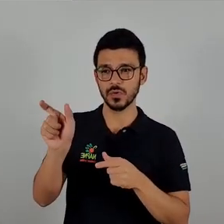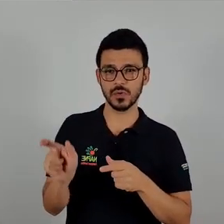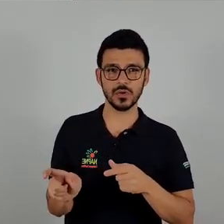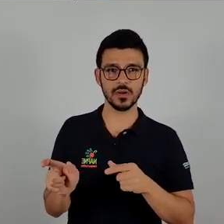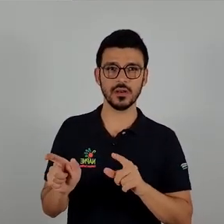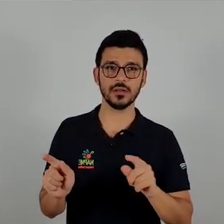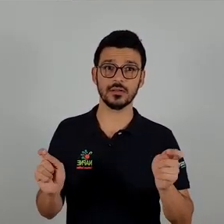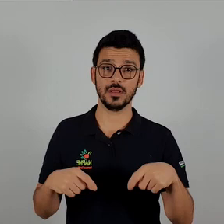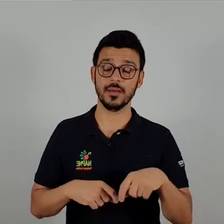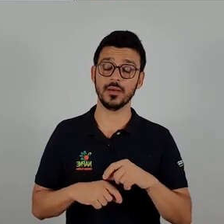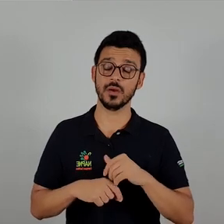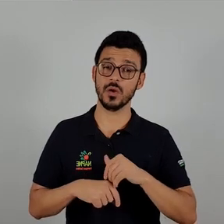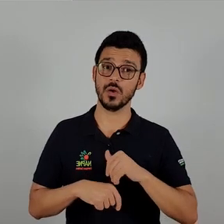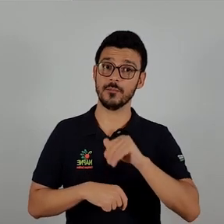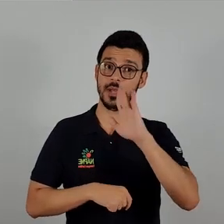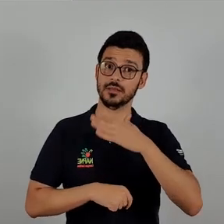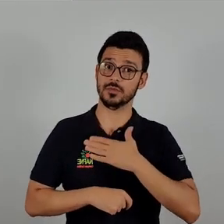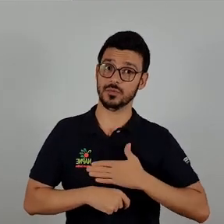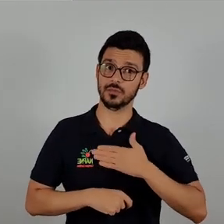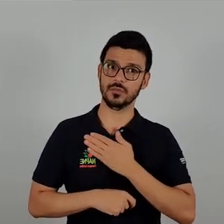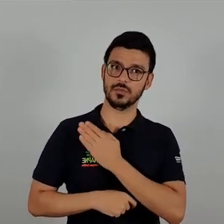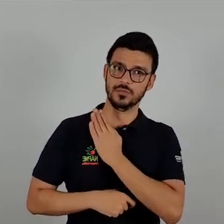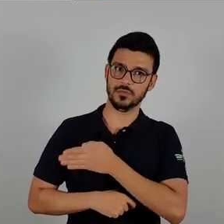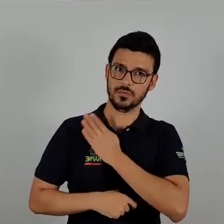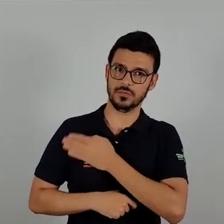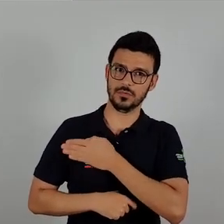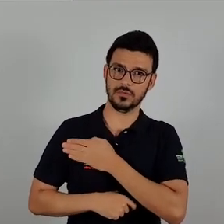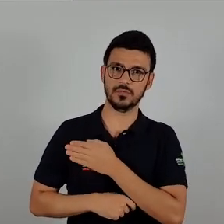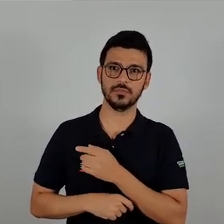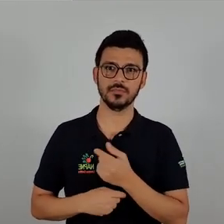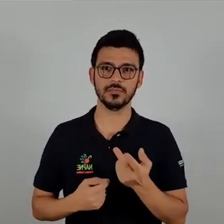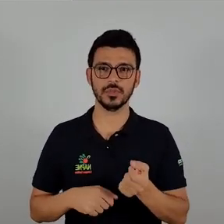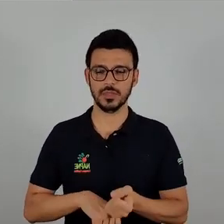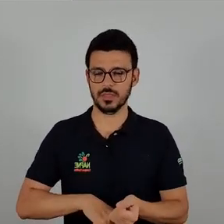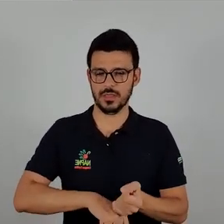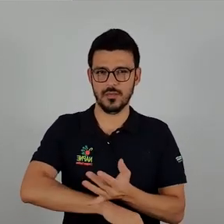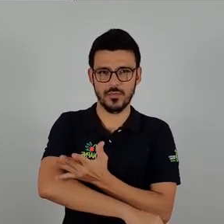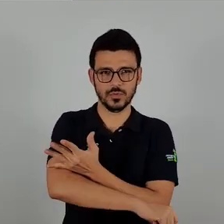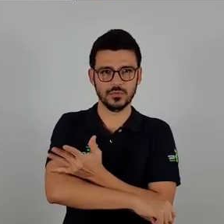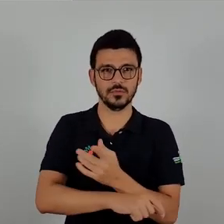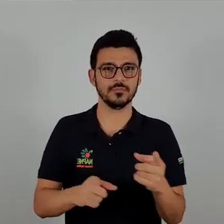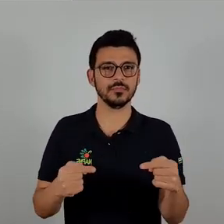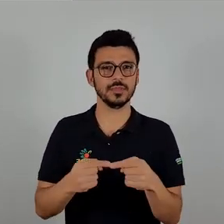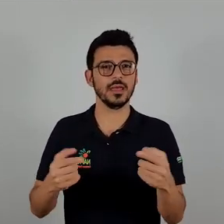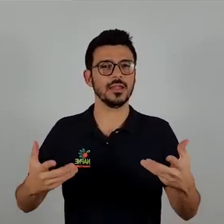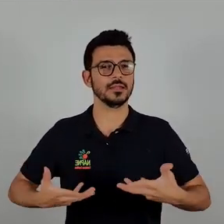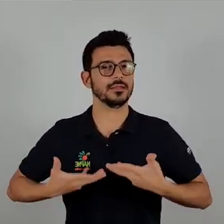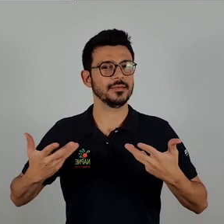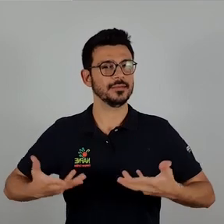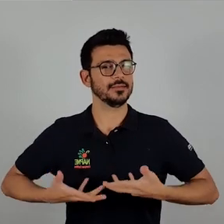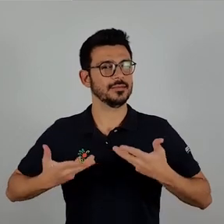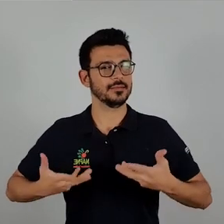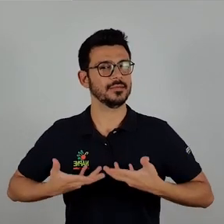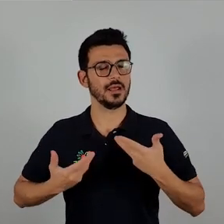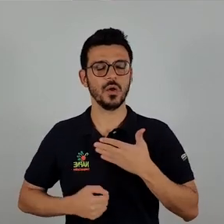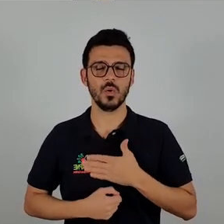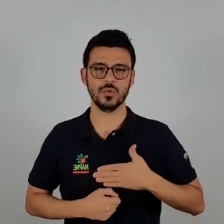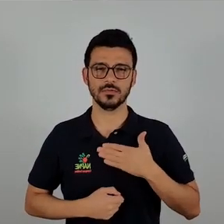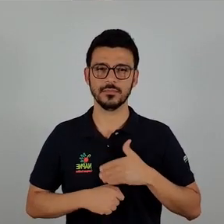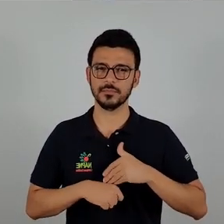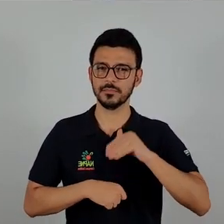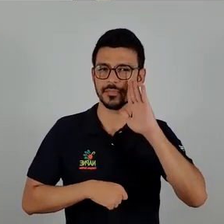cabeça. Aí se eu juntar isso na visão da medicina chinesa, eu terei uma fórmula que vai atuar muito nos